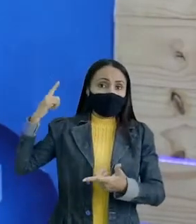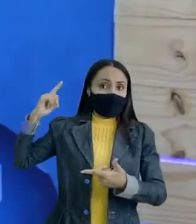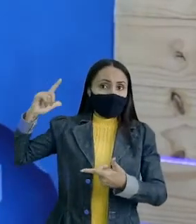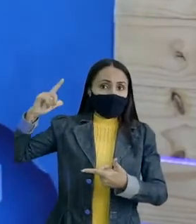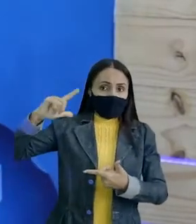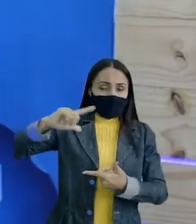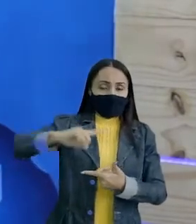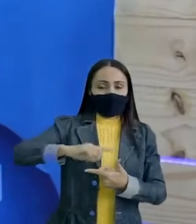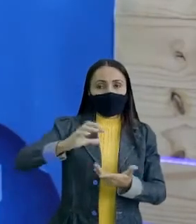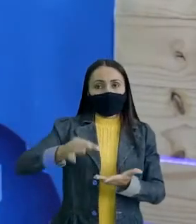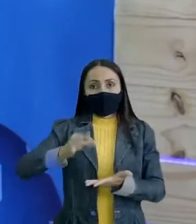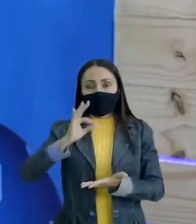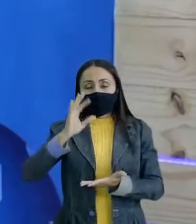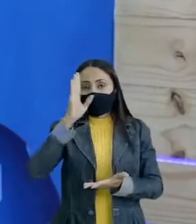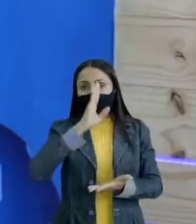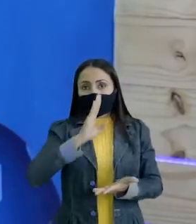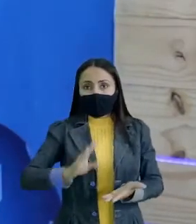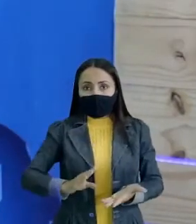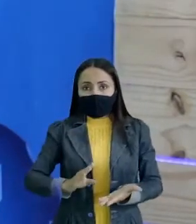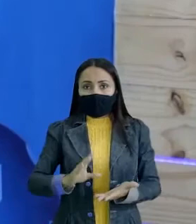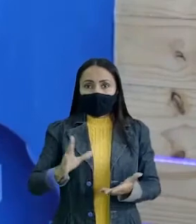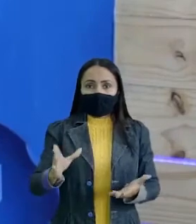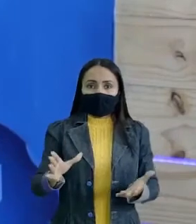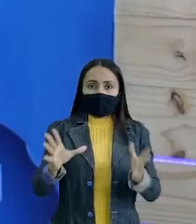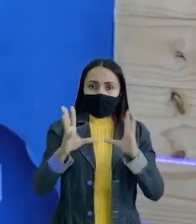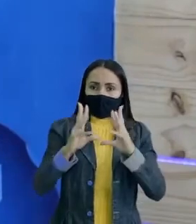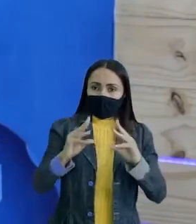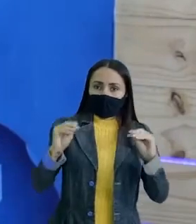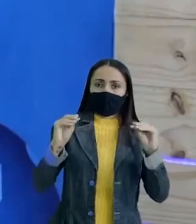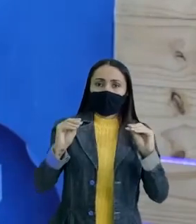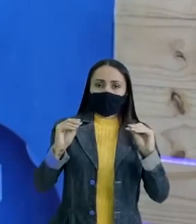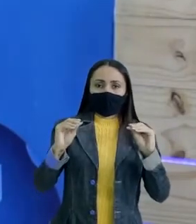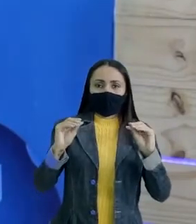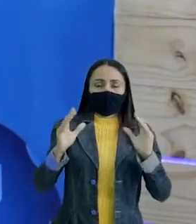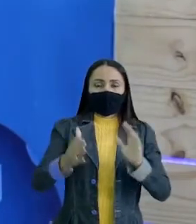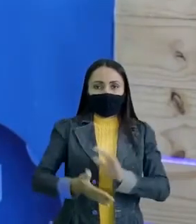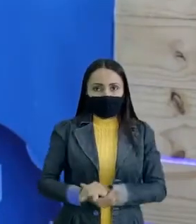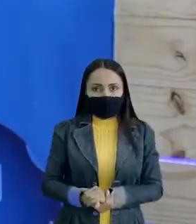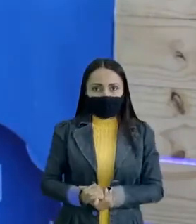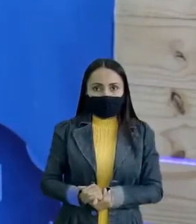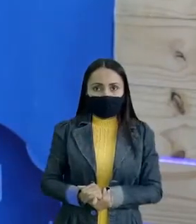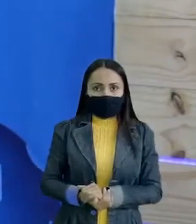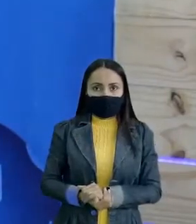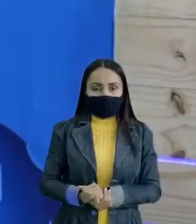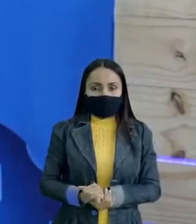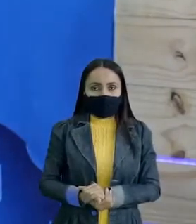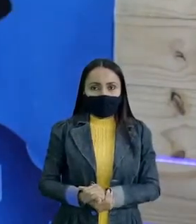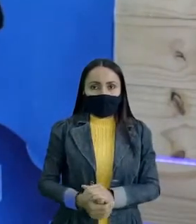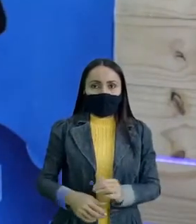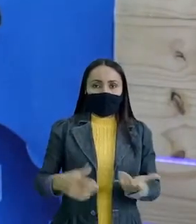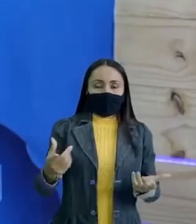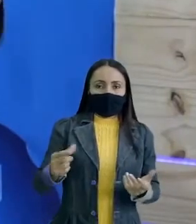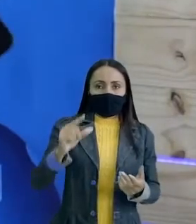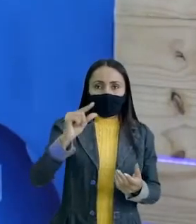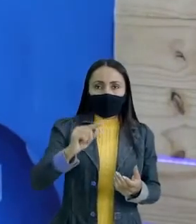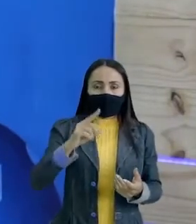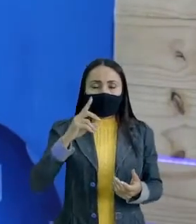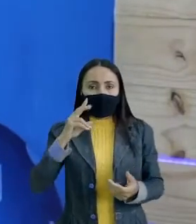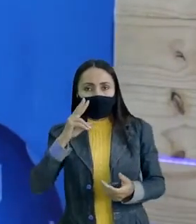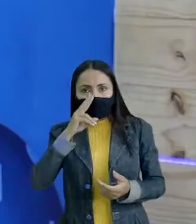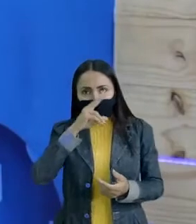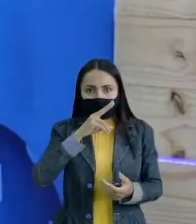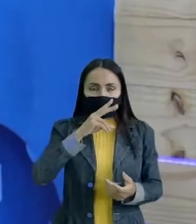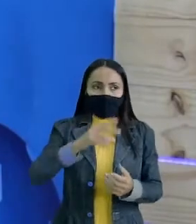cafezinho brasileiro, é o puro, tá, gente? O puro. Menos forte do que o café lá da Turquia, que é